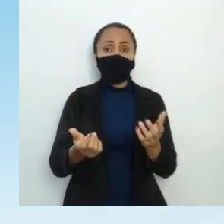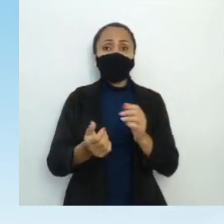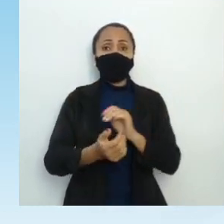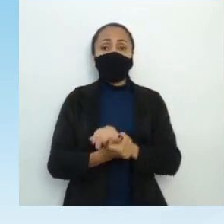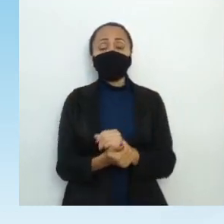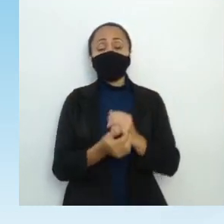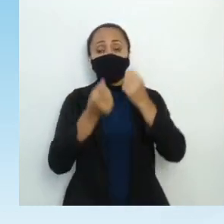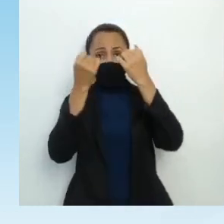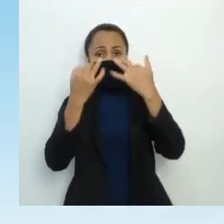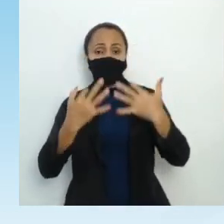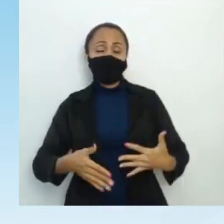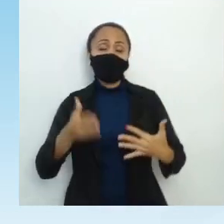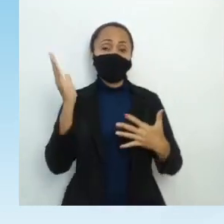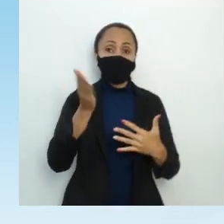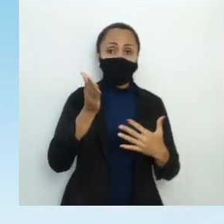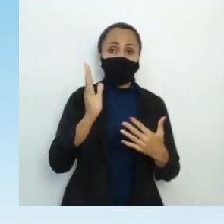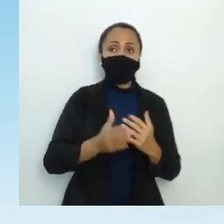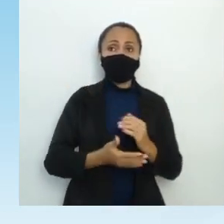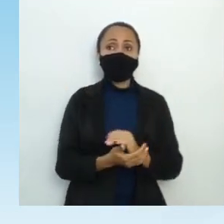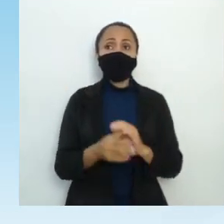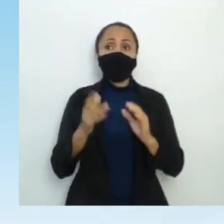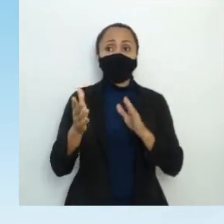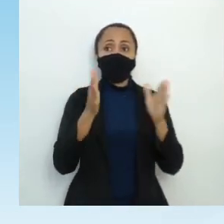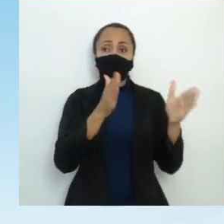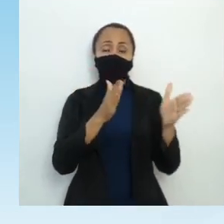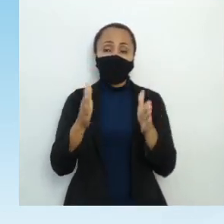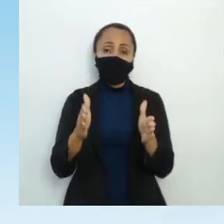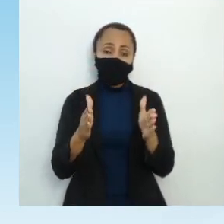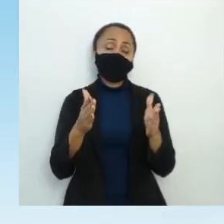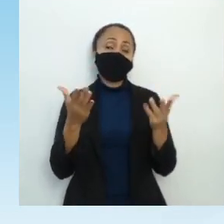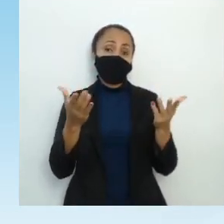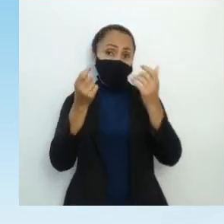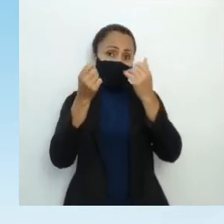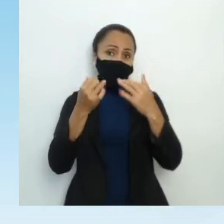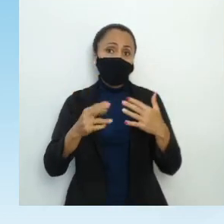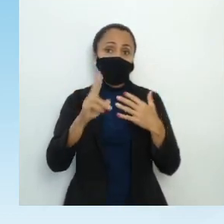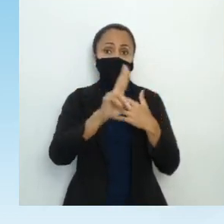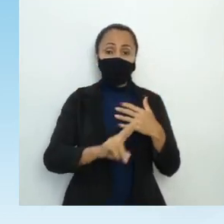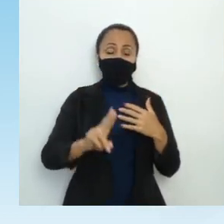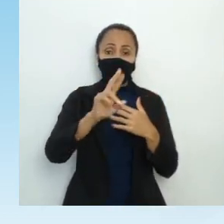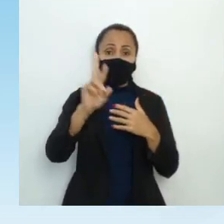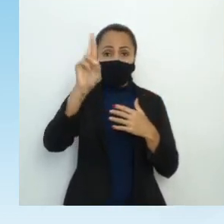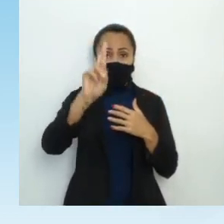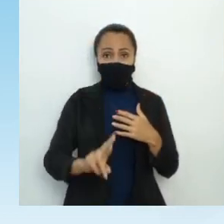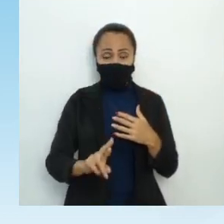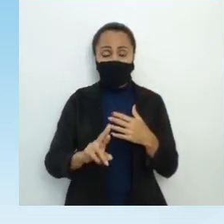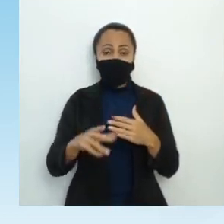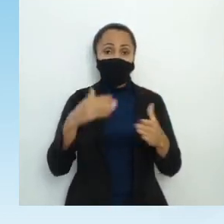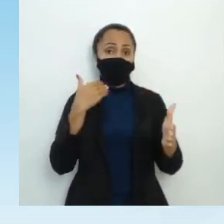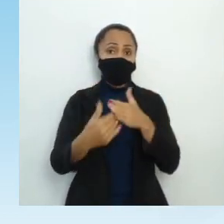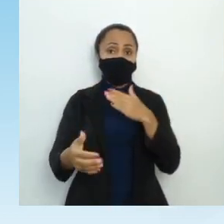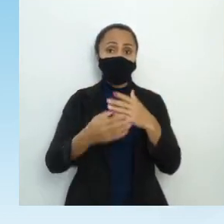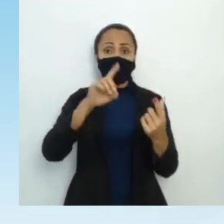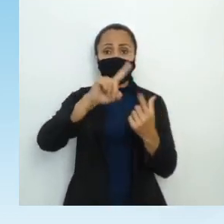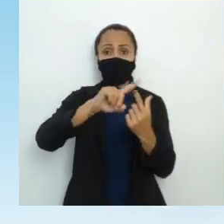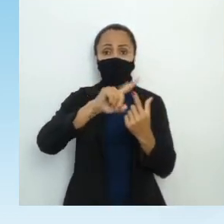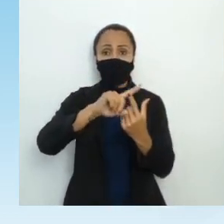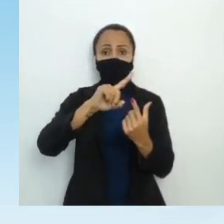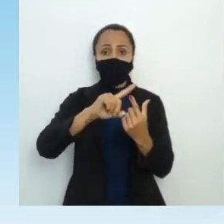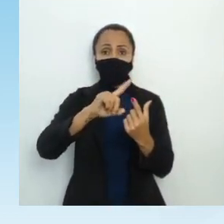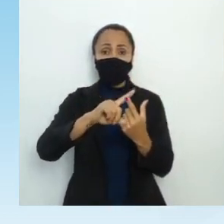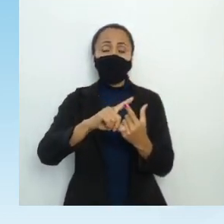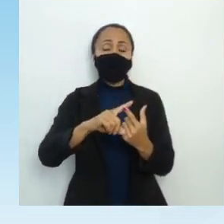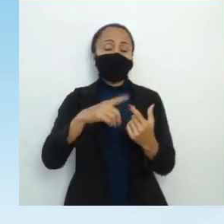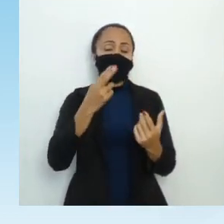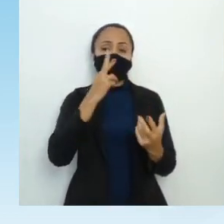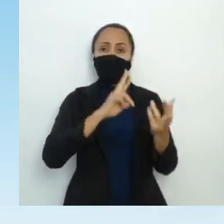já falou sobre isso aqui em outro momento. O momento em que a gente está falando é o uso da razão em detrimento a qualquer tipo de crença religiosa.